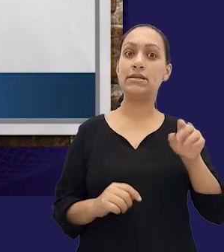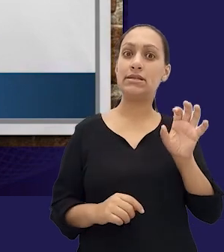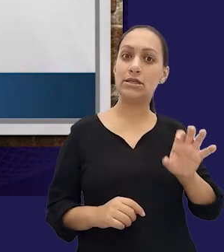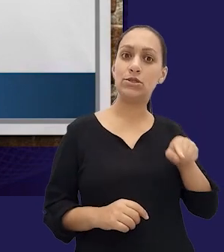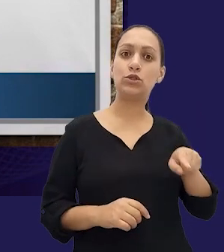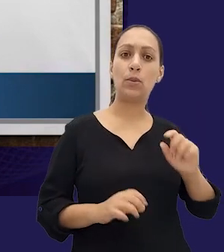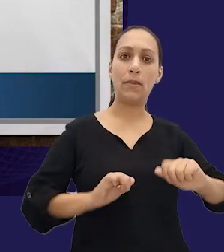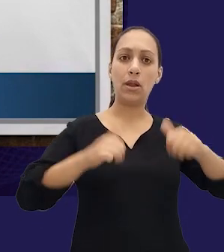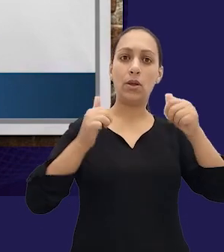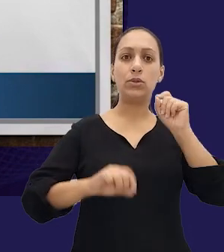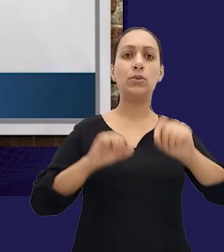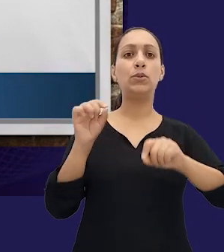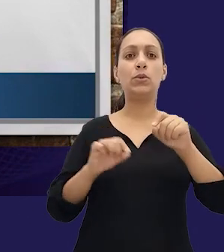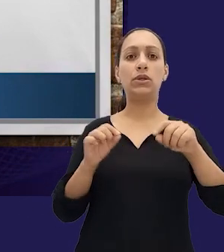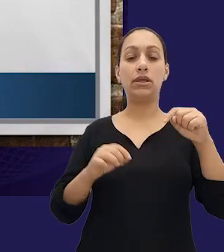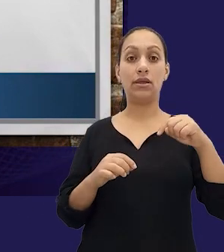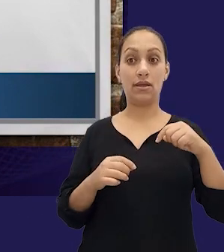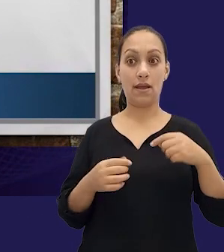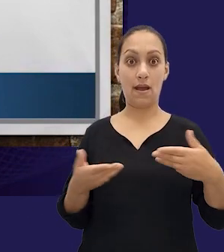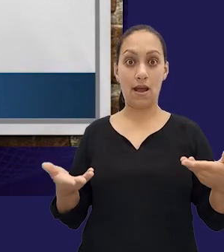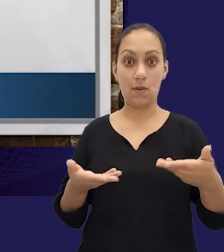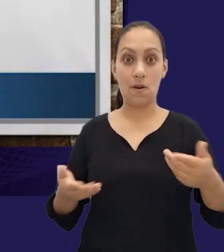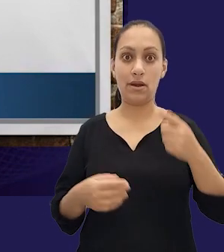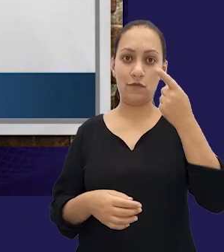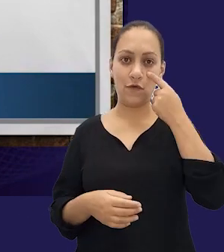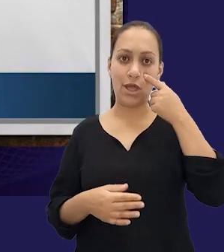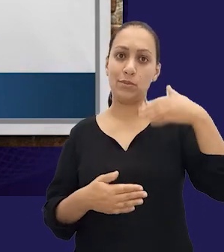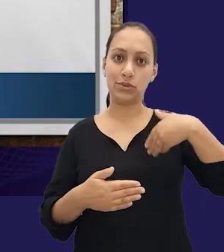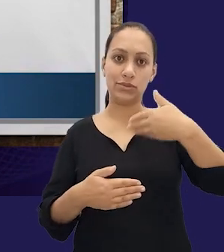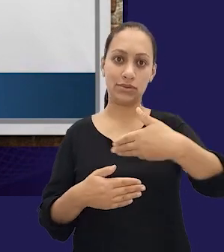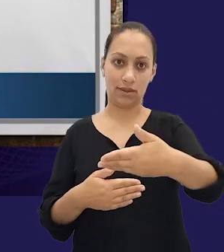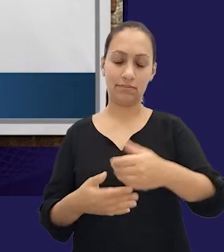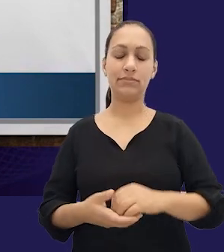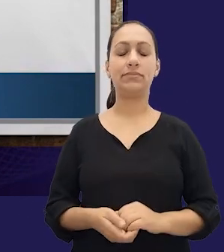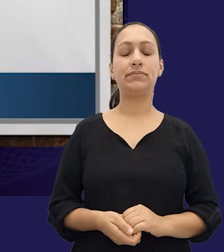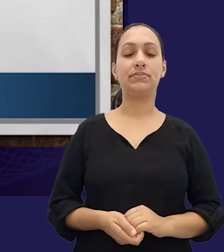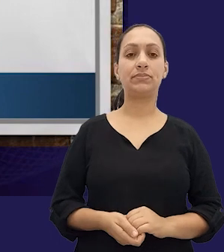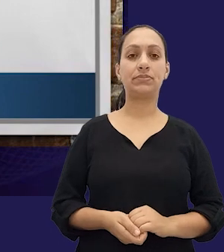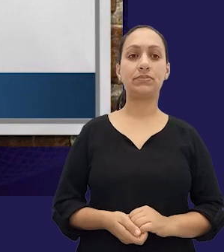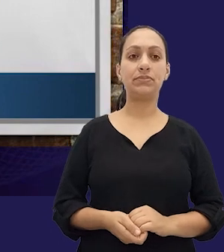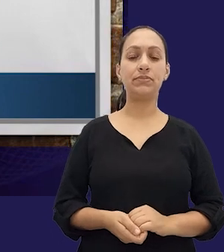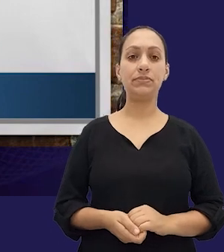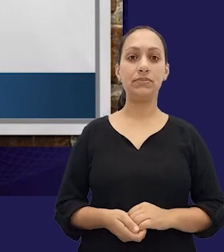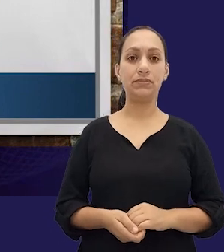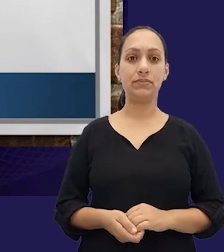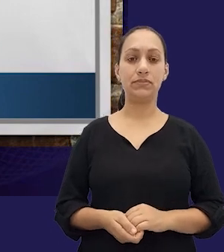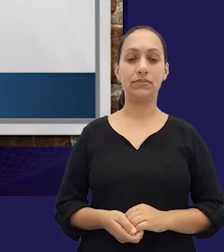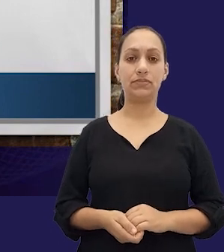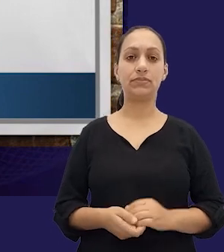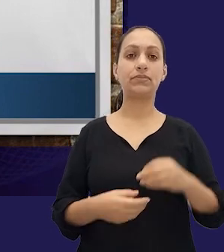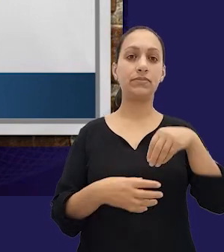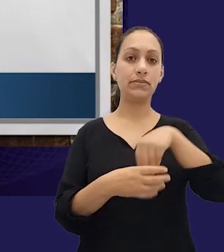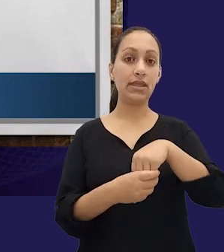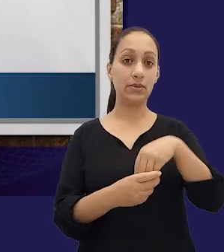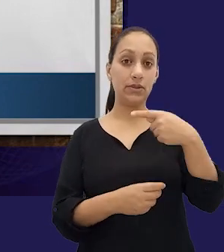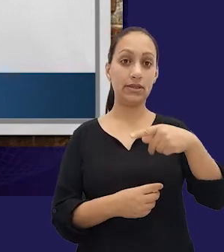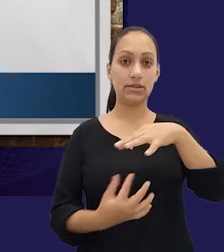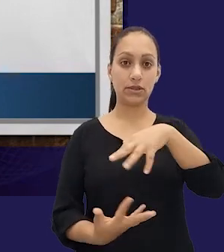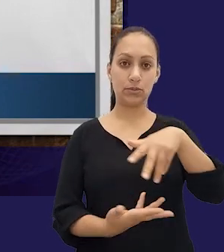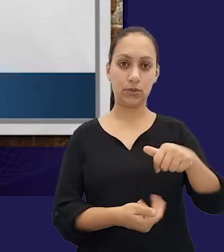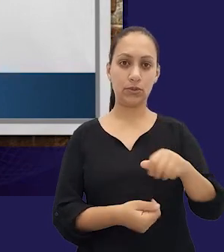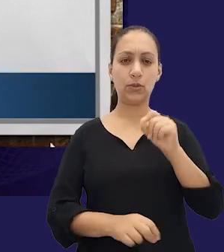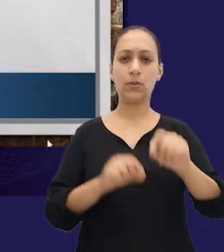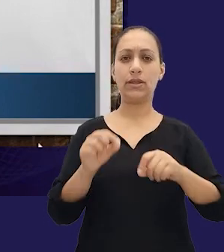bem melhor do que nós vemos ou vínhamos tendo até então. Bom, gente, mas dentro desse universo do que temos